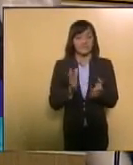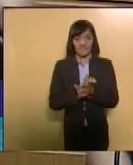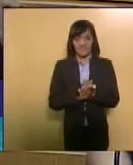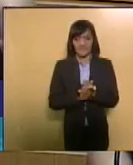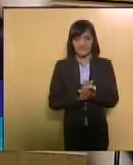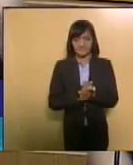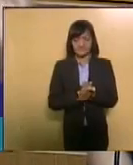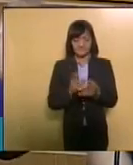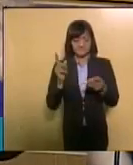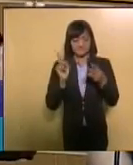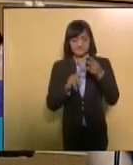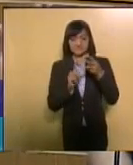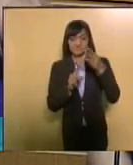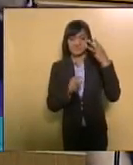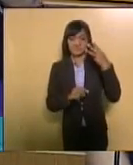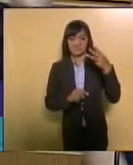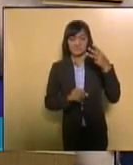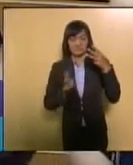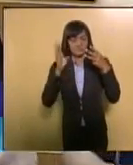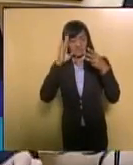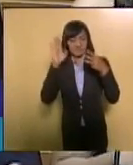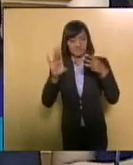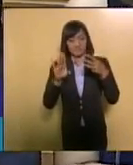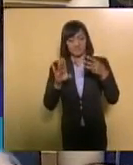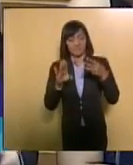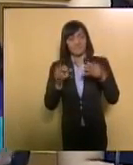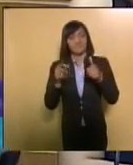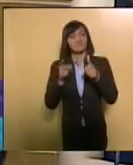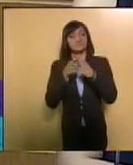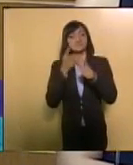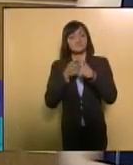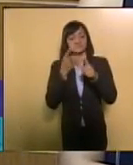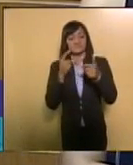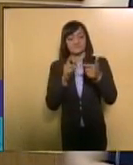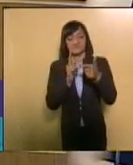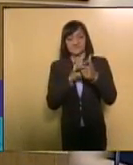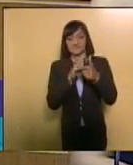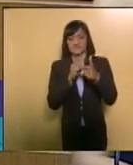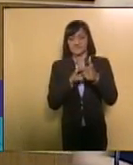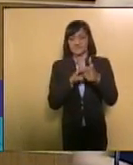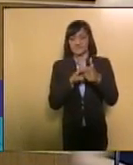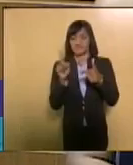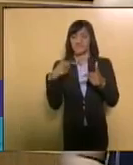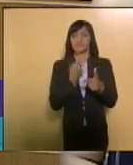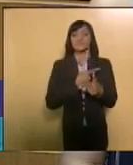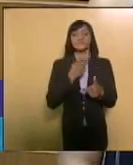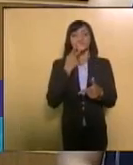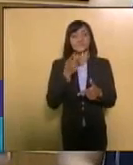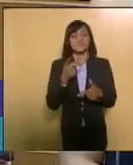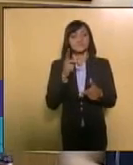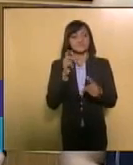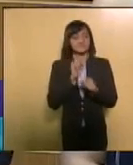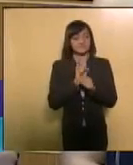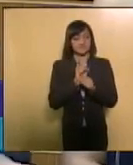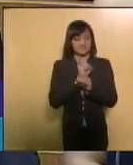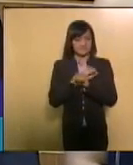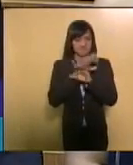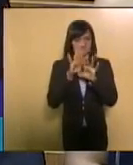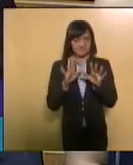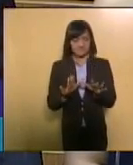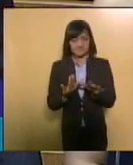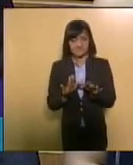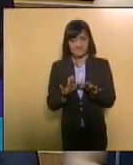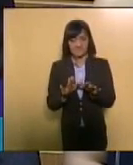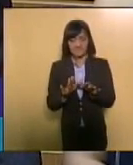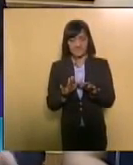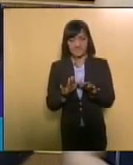de três pilares fundamentais O primeiro é exatamente o que nós falávamos na na transparência anterior repressão